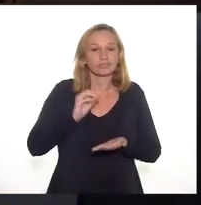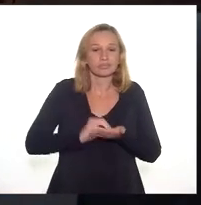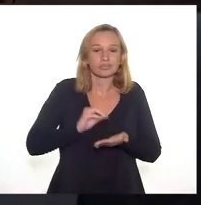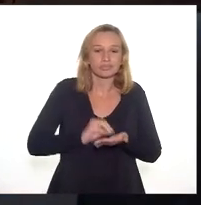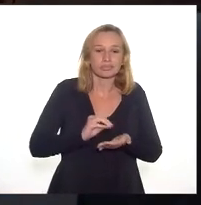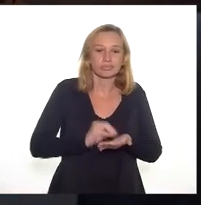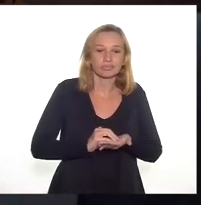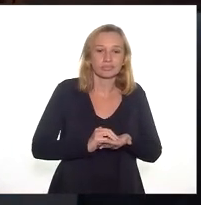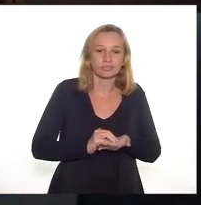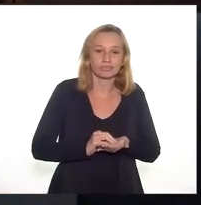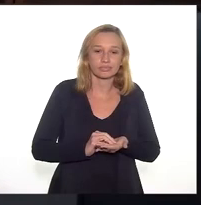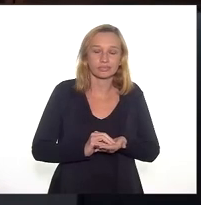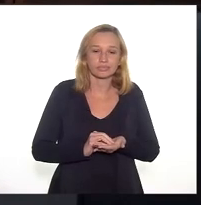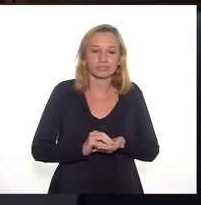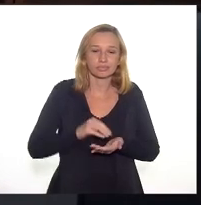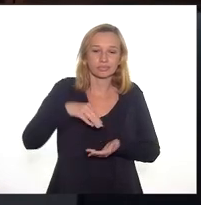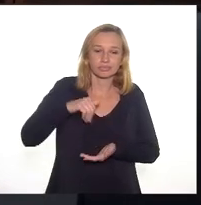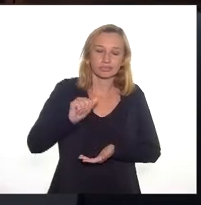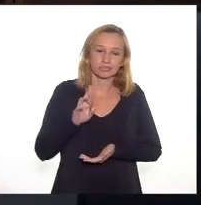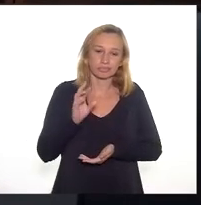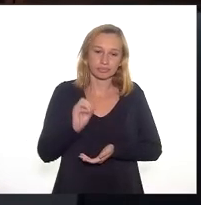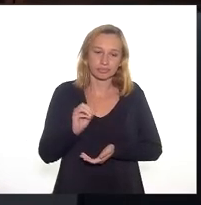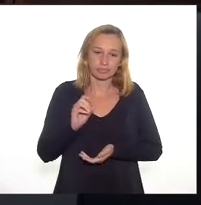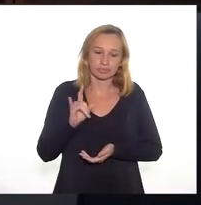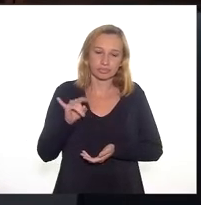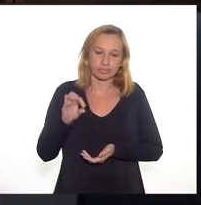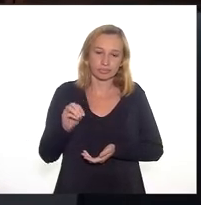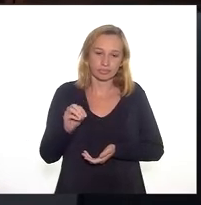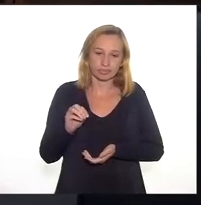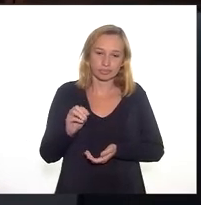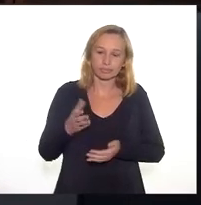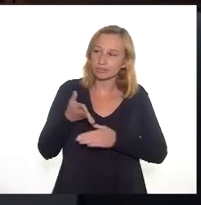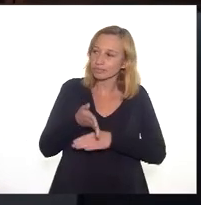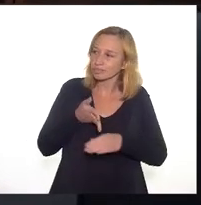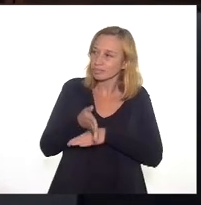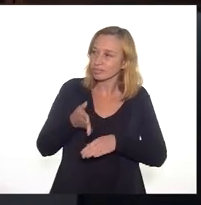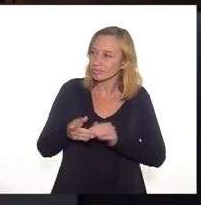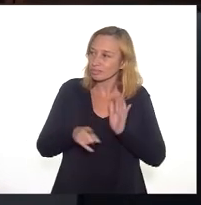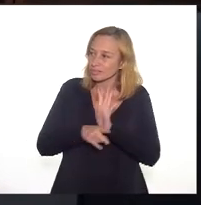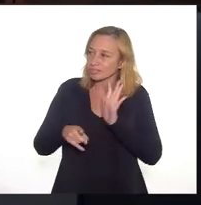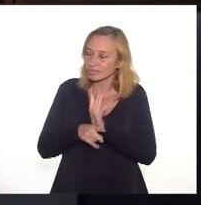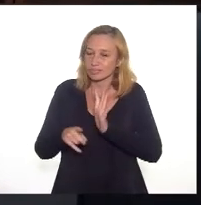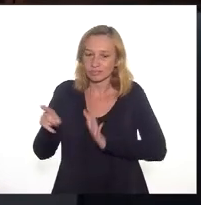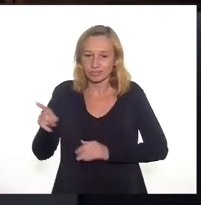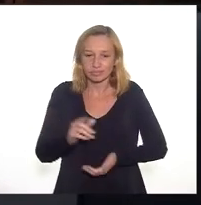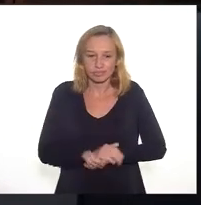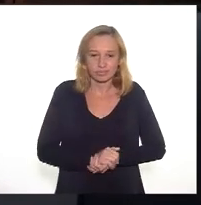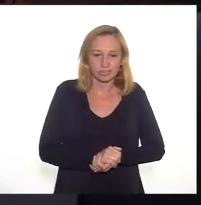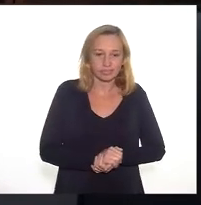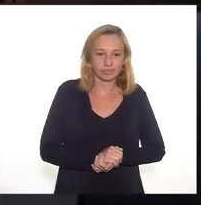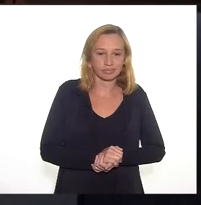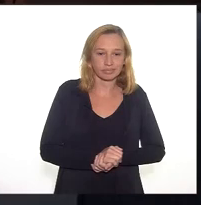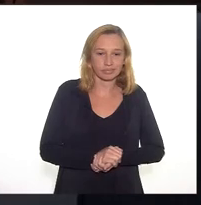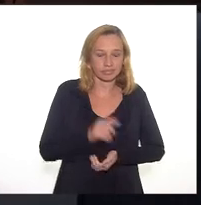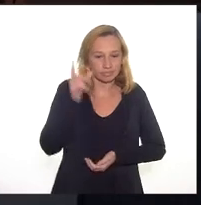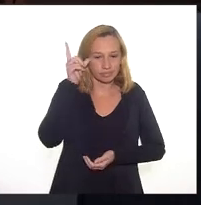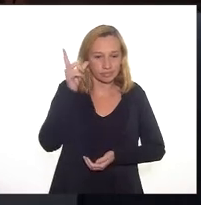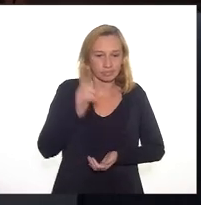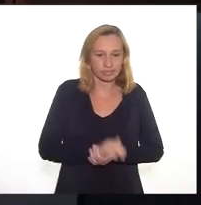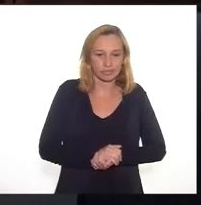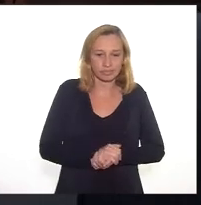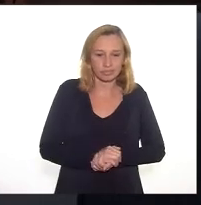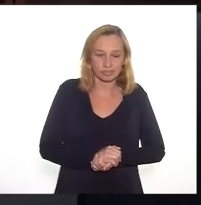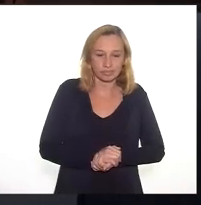Está faltando o Marcelo do Seu Dino. Ô, Marcelo, vamos entrar aí, Marcelo. Vamos ajudar a Lucinha lá. Ô, Lucinha, coloca... Fala aí,